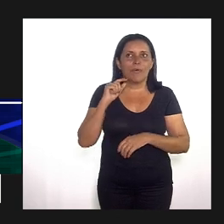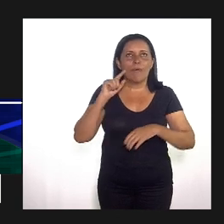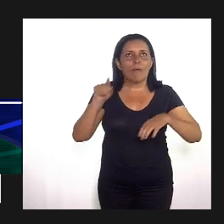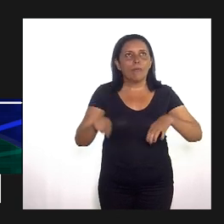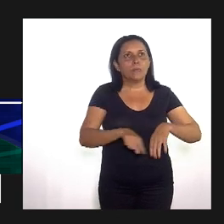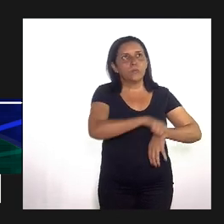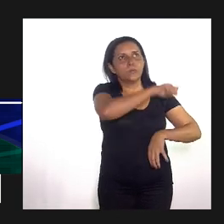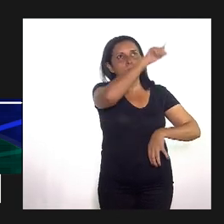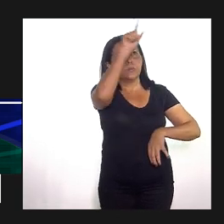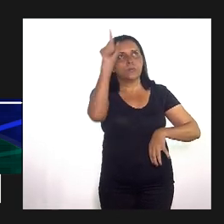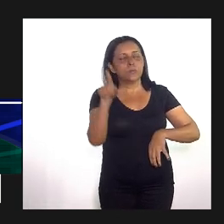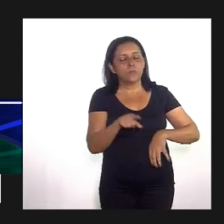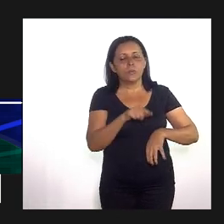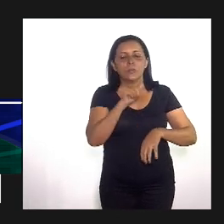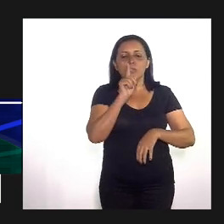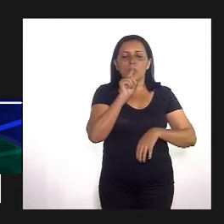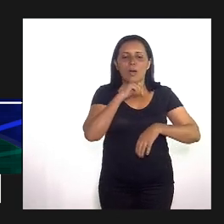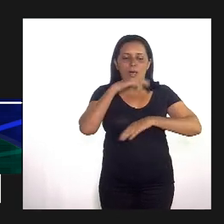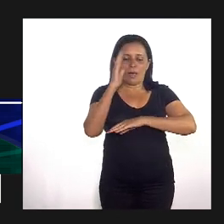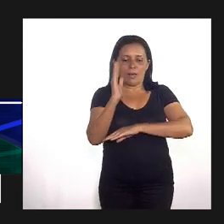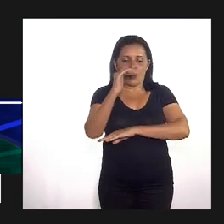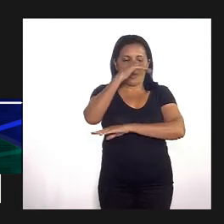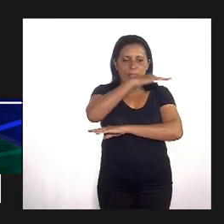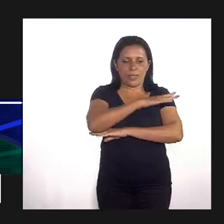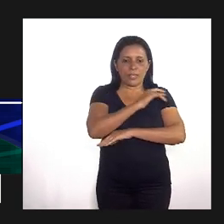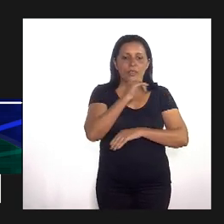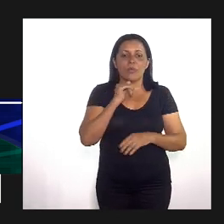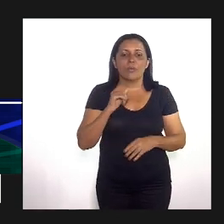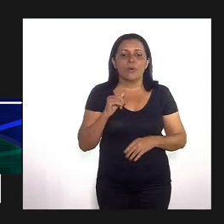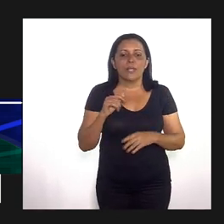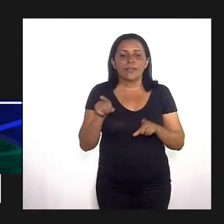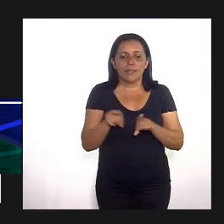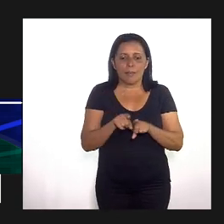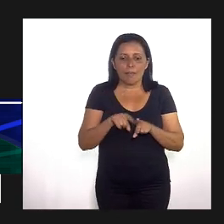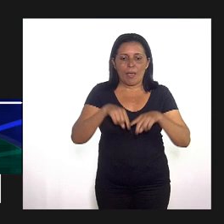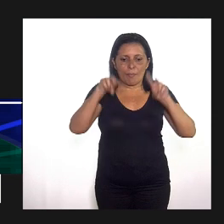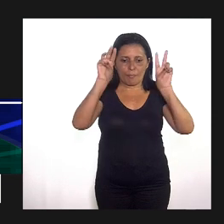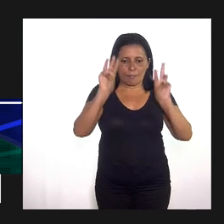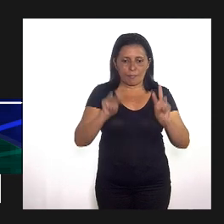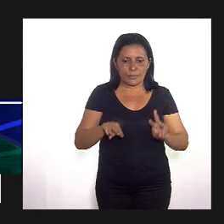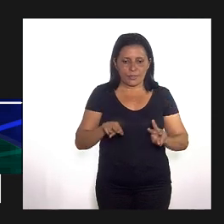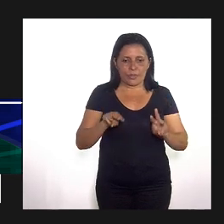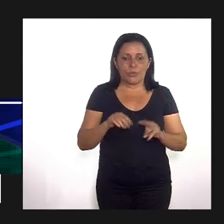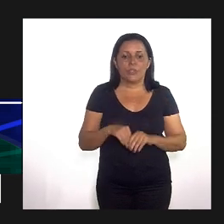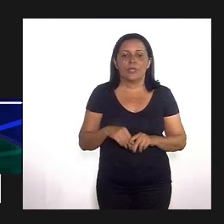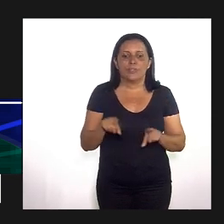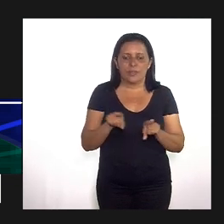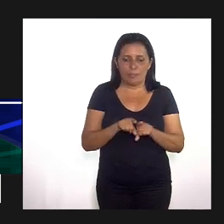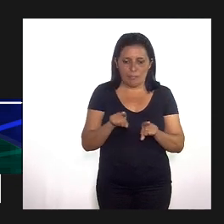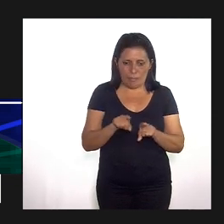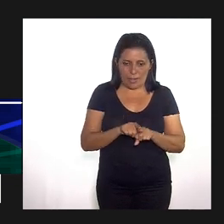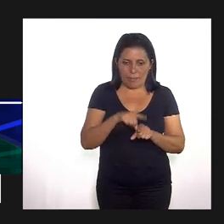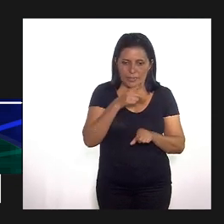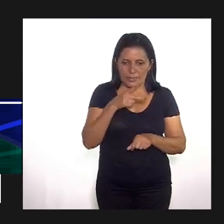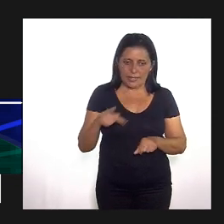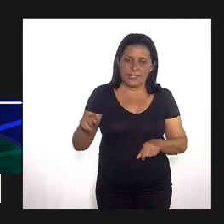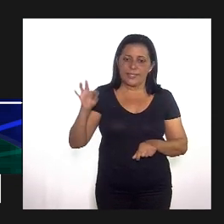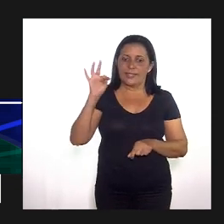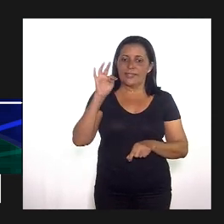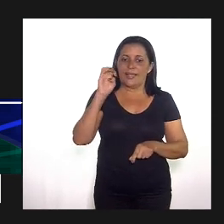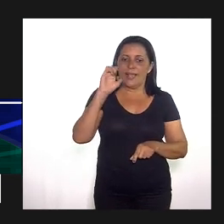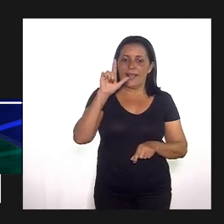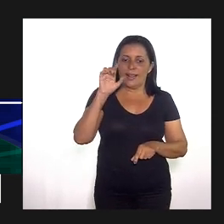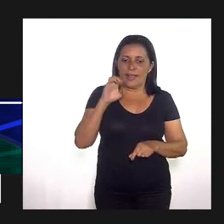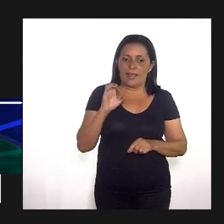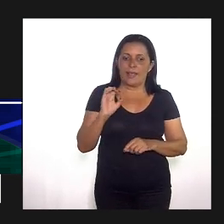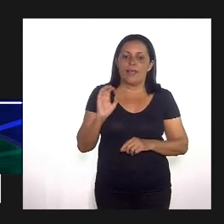né, o Aqua Rio. Ele atua como presidente do Trem do Corcovado há 21 anos, né,